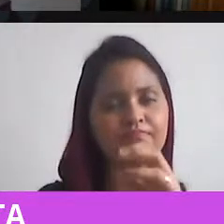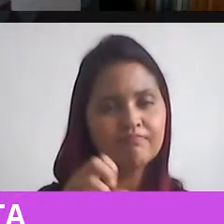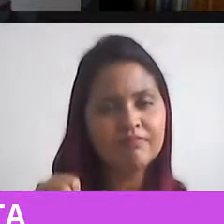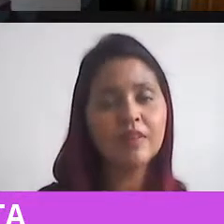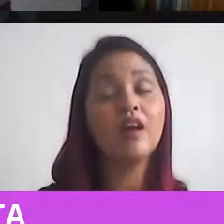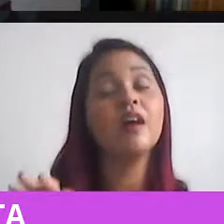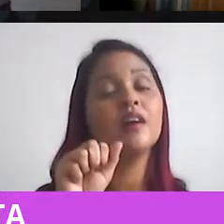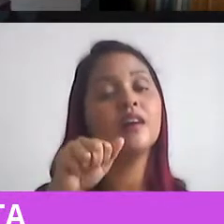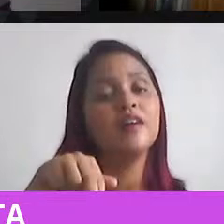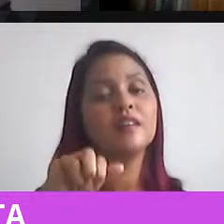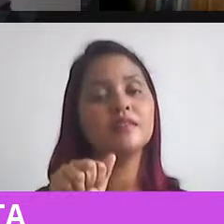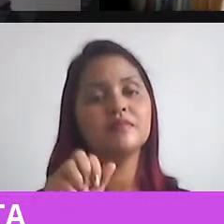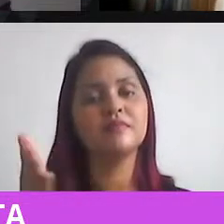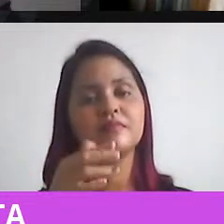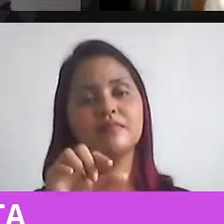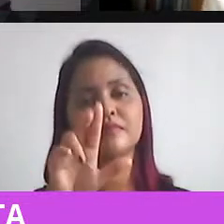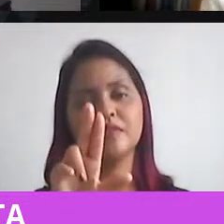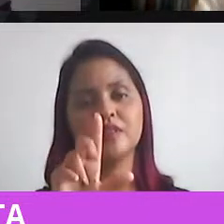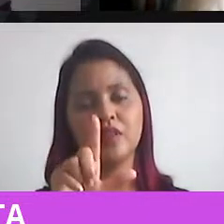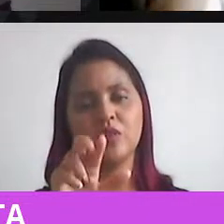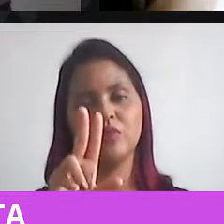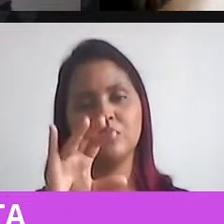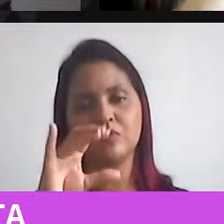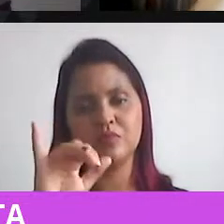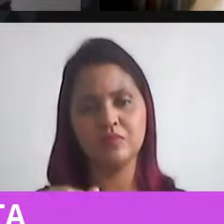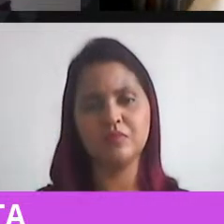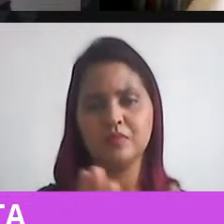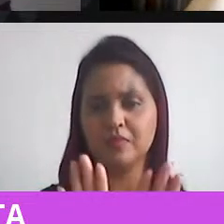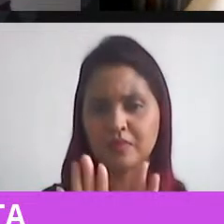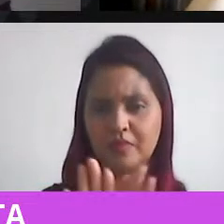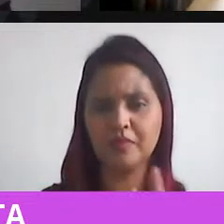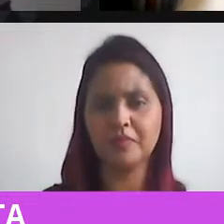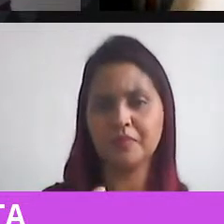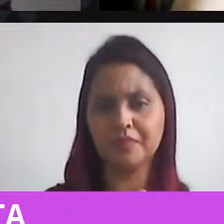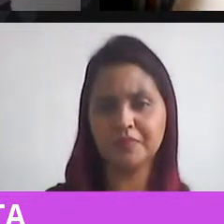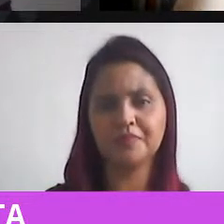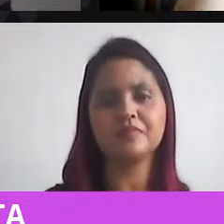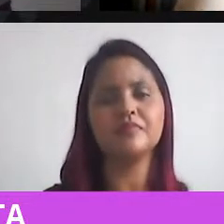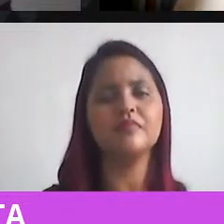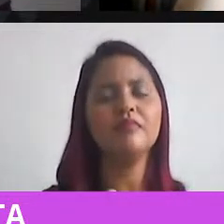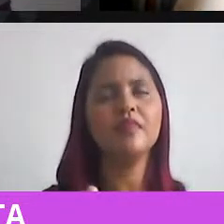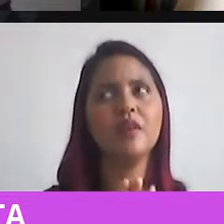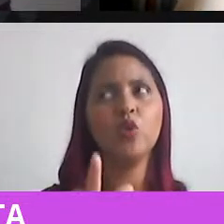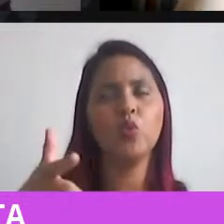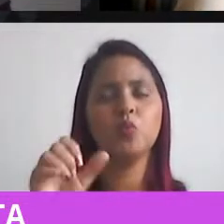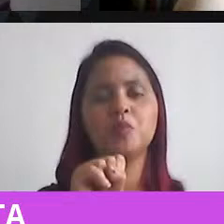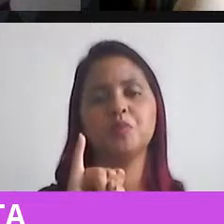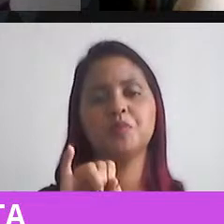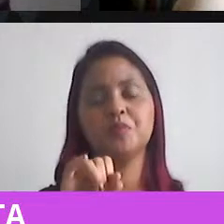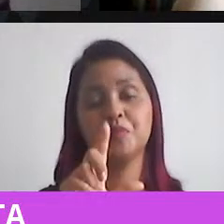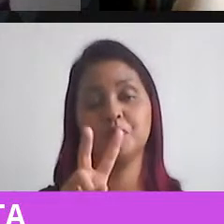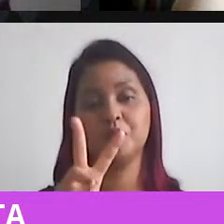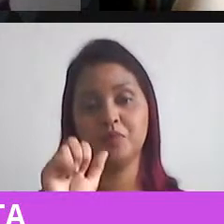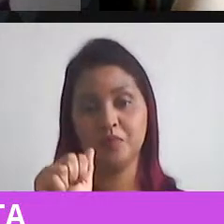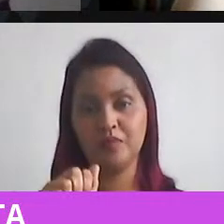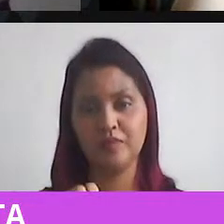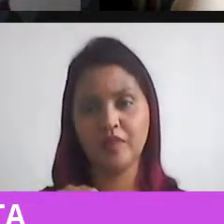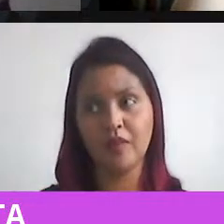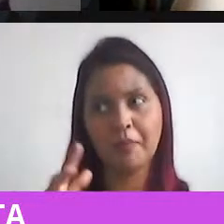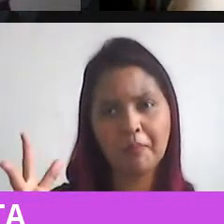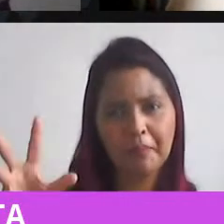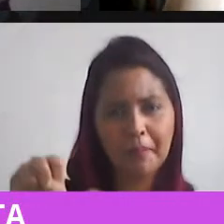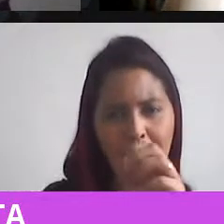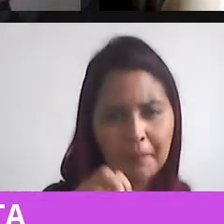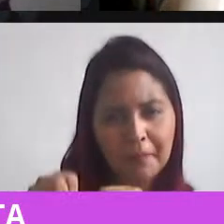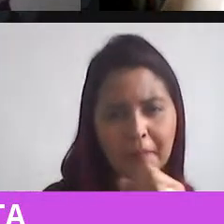também trabalhou numa parte desse texto, e também a Silvia Albert. E o que, que a gente pegou ali? Um corpus